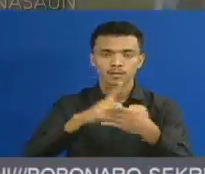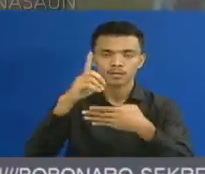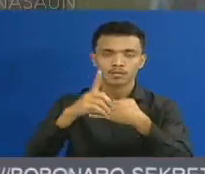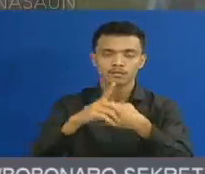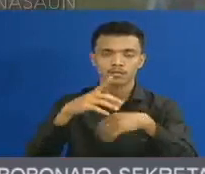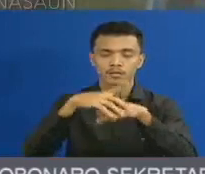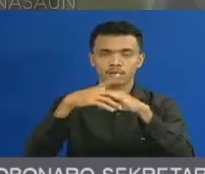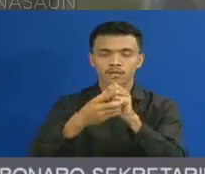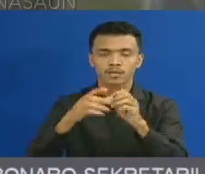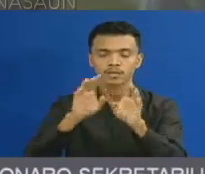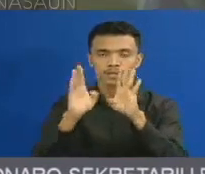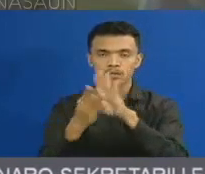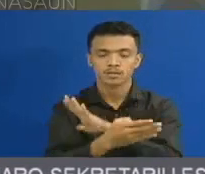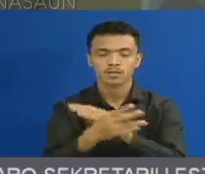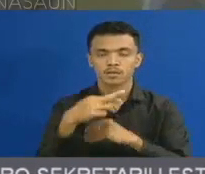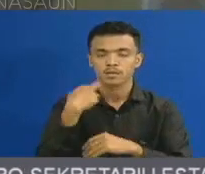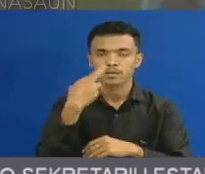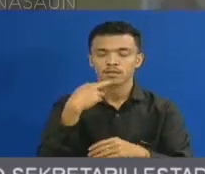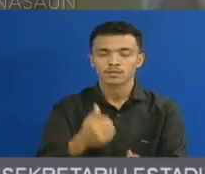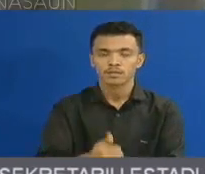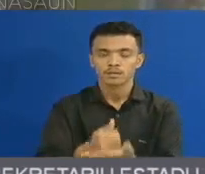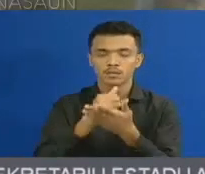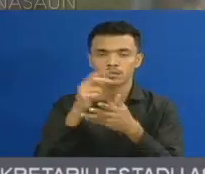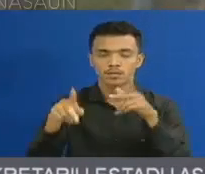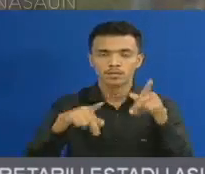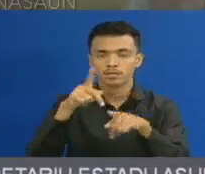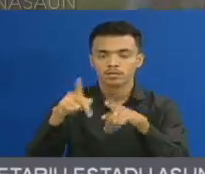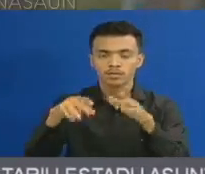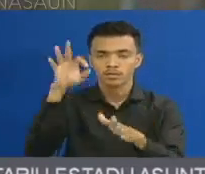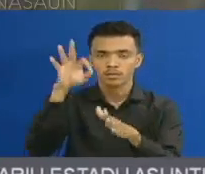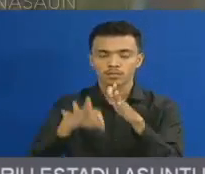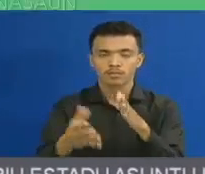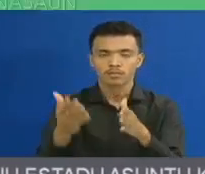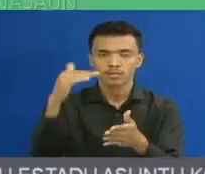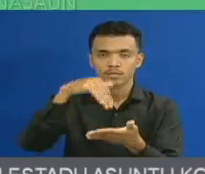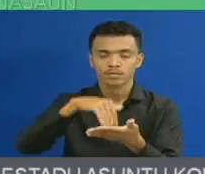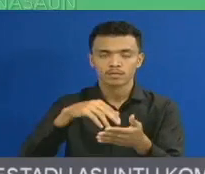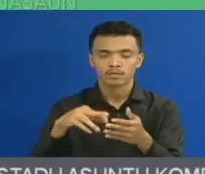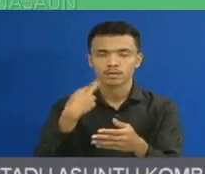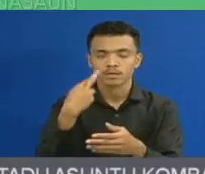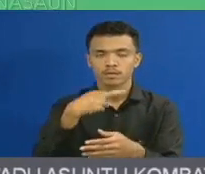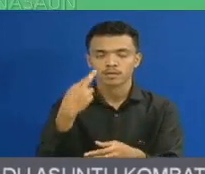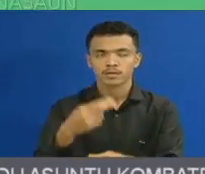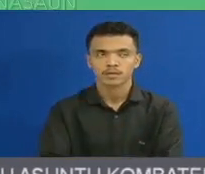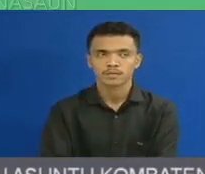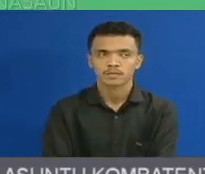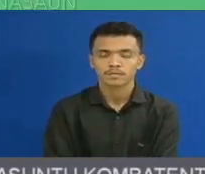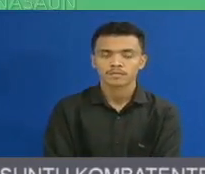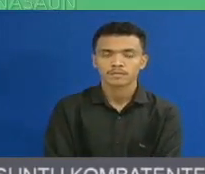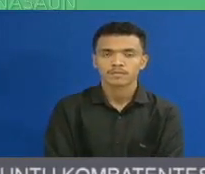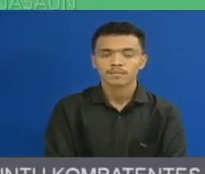CSE desenvolve raitetuk sainatar, no nebel facilita povo kuda fali hare. Durante a lesa boa